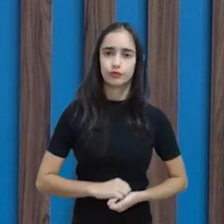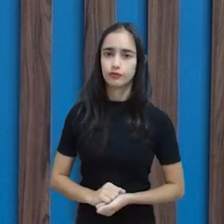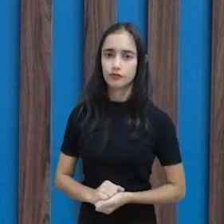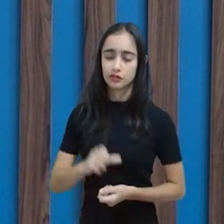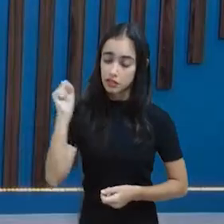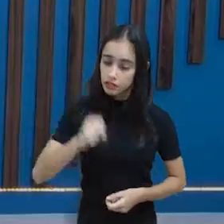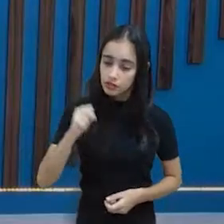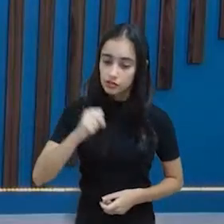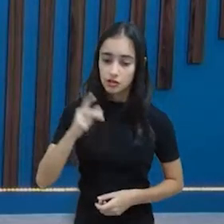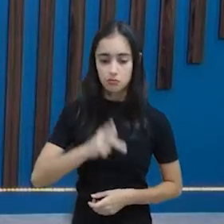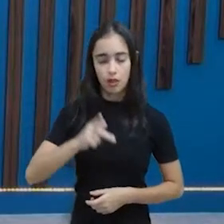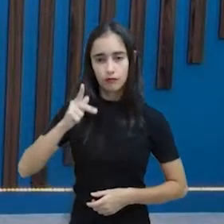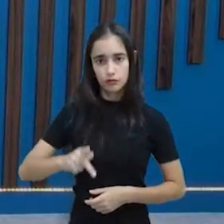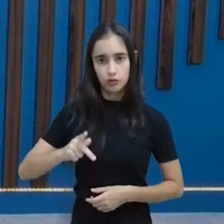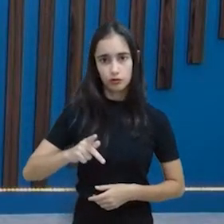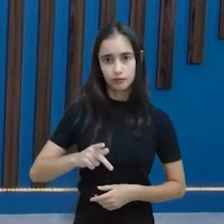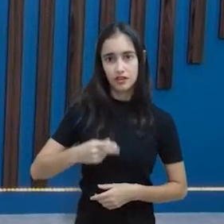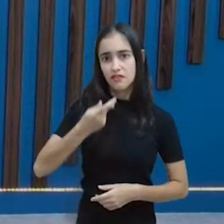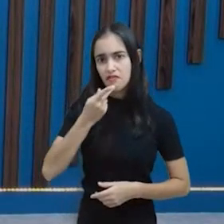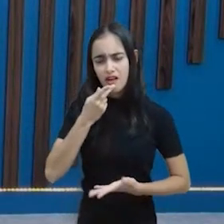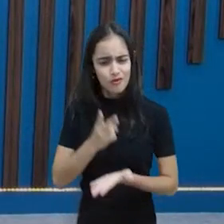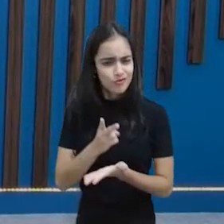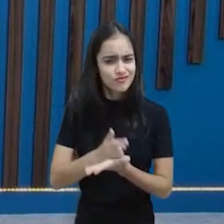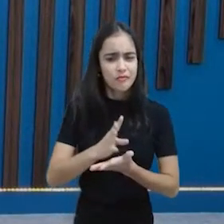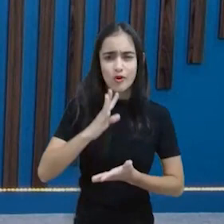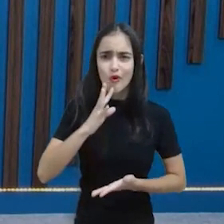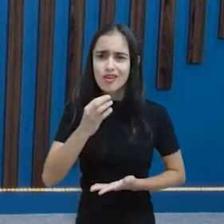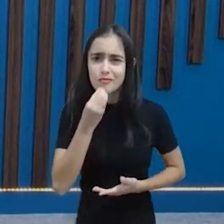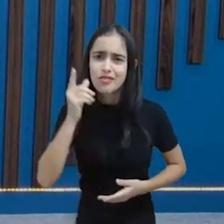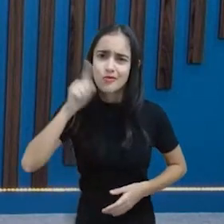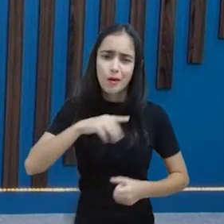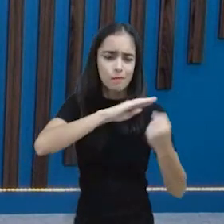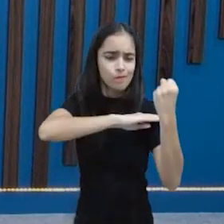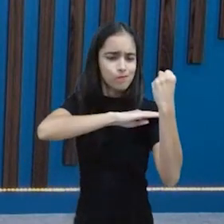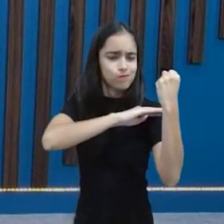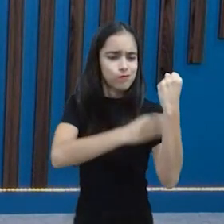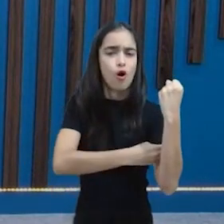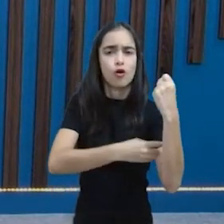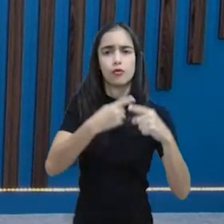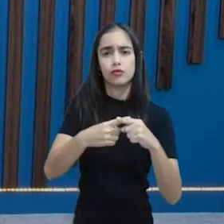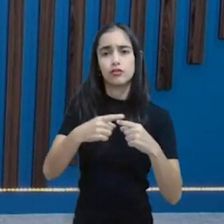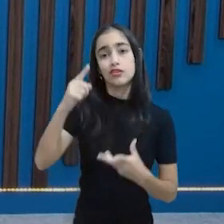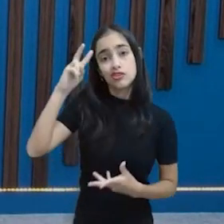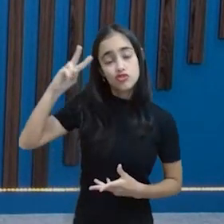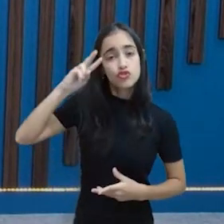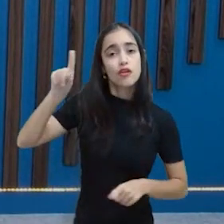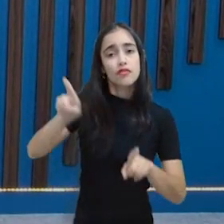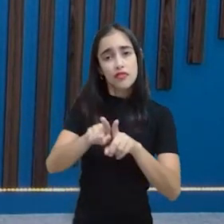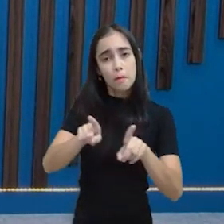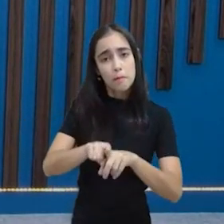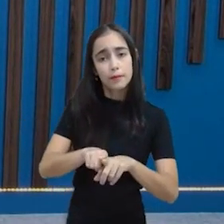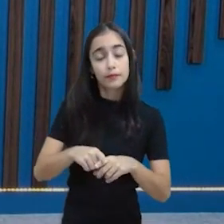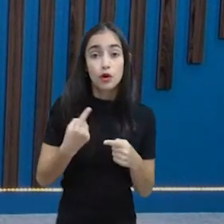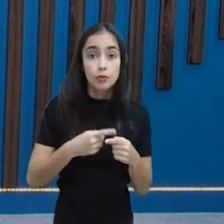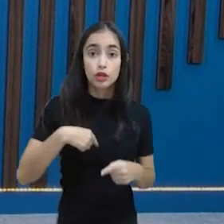professora Carol? Eu costumo dizer que conhecimento é poder, né? História é poder, porque a partir do momento que a gente conhece, né,